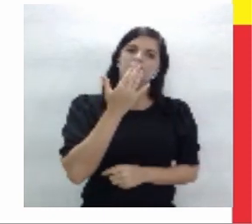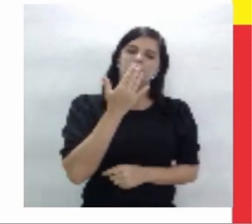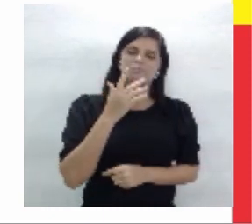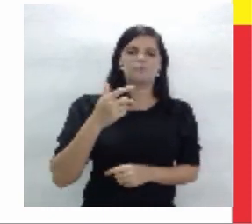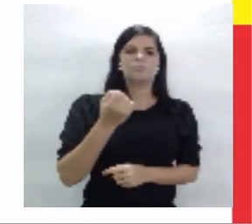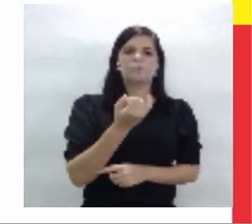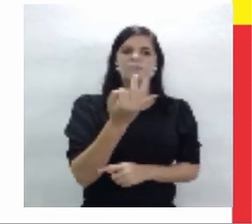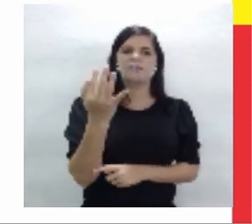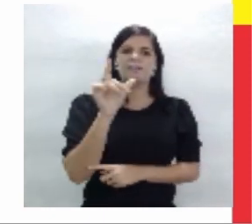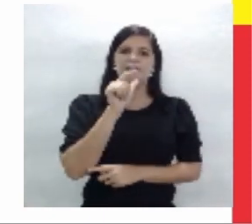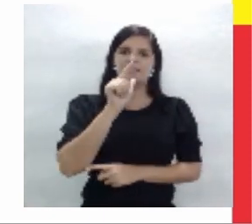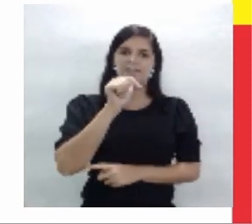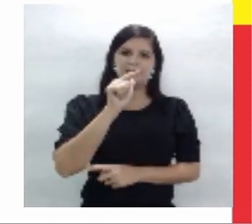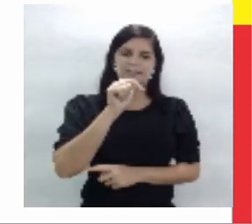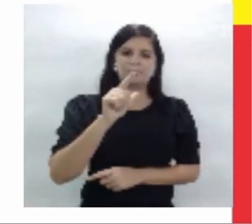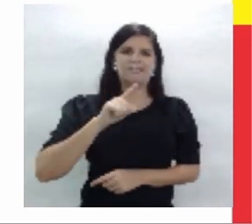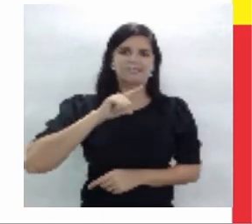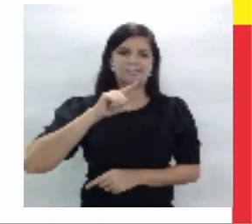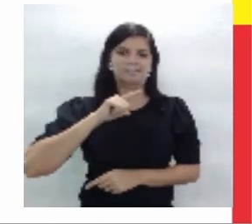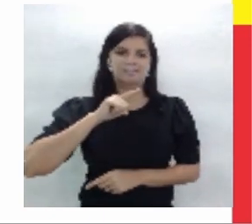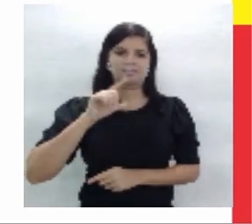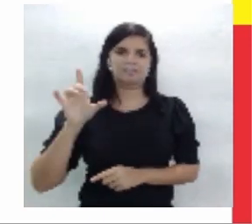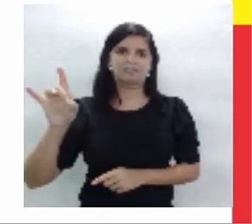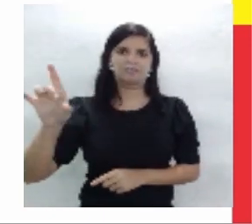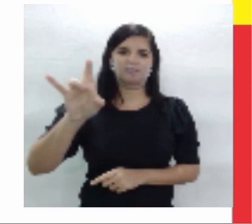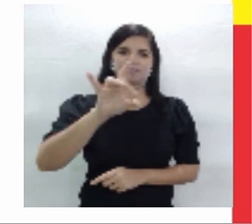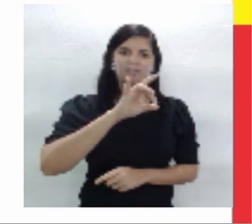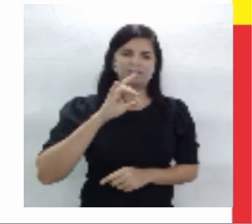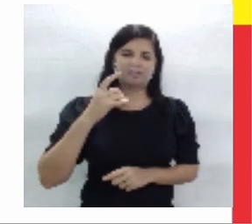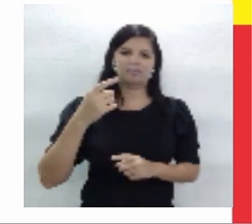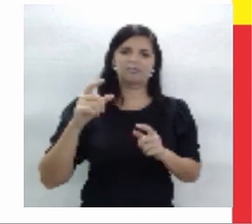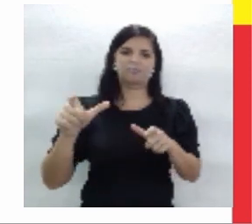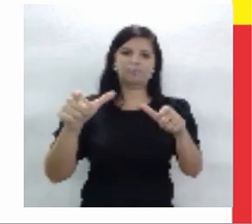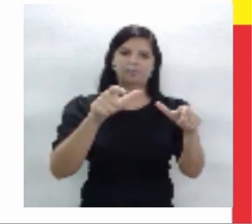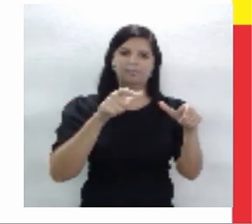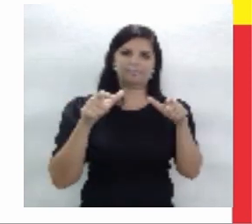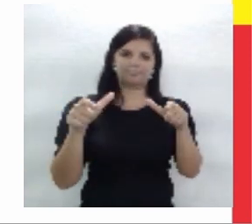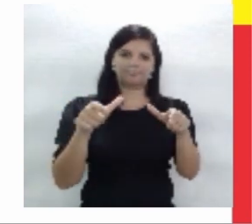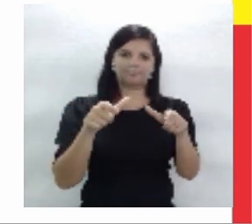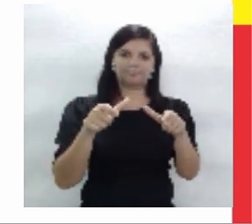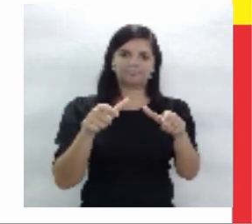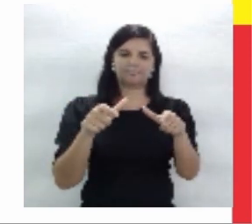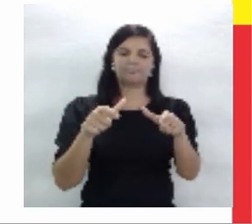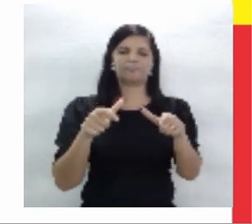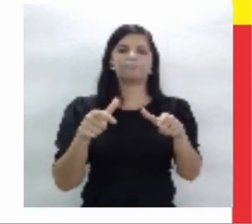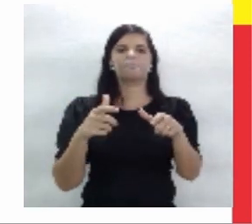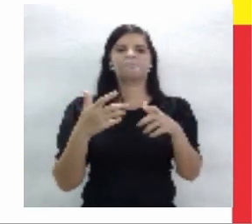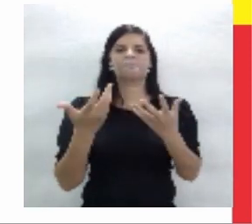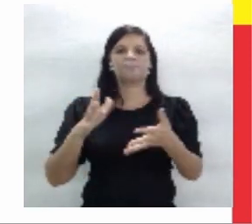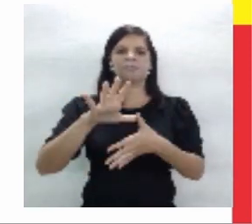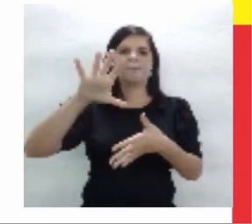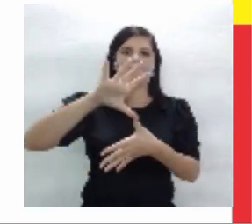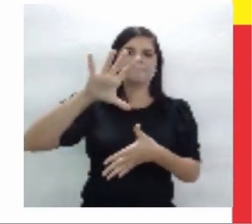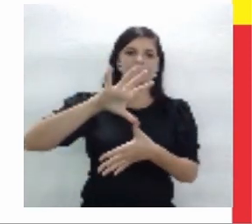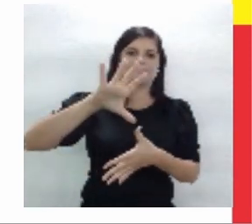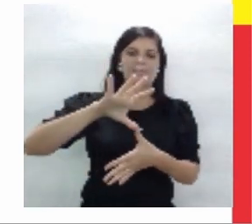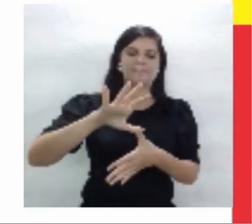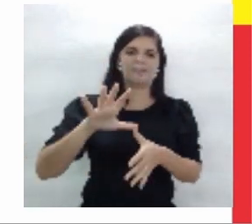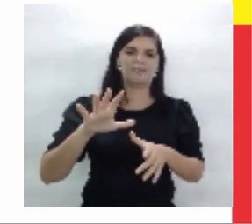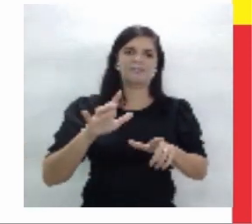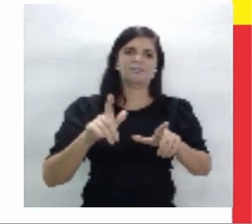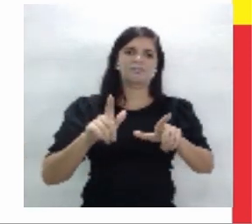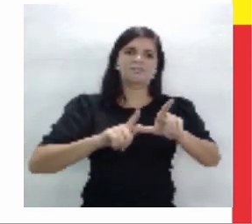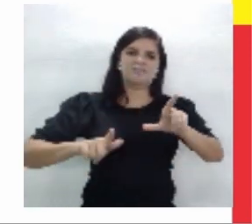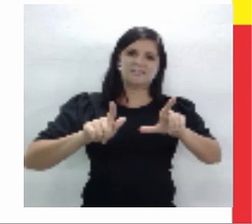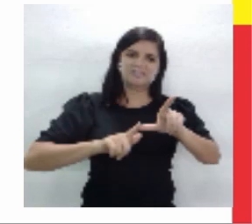A quantidade de água que existe em cada determinado ambiente. Ok, gente? Esse mapa, em sua legenda,